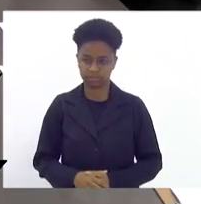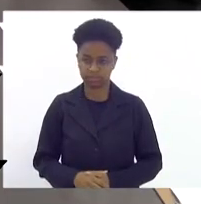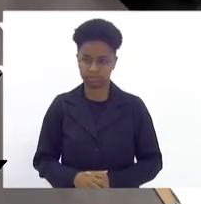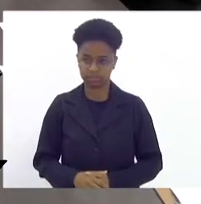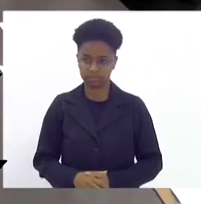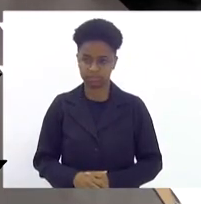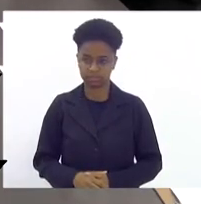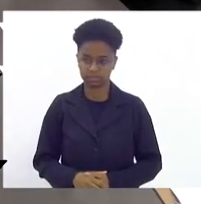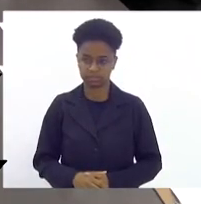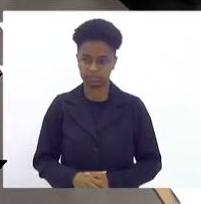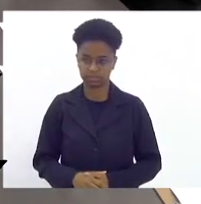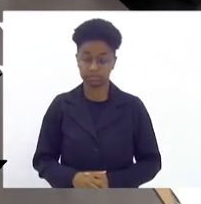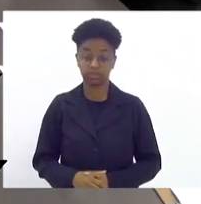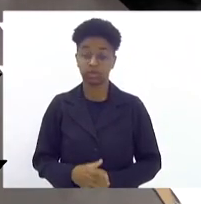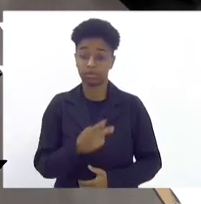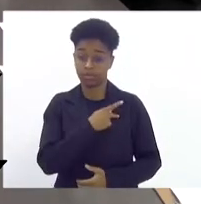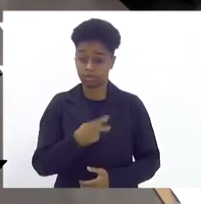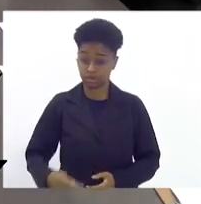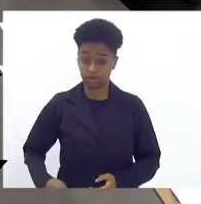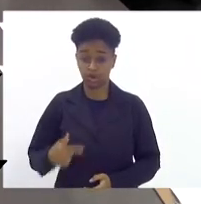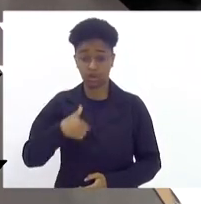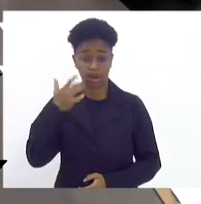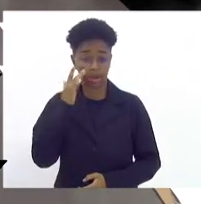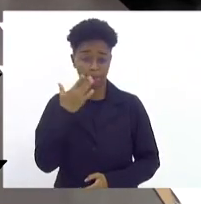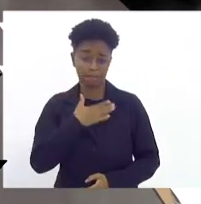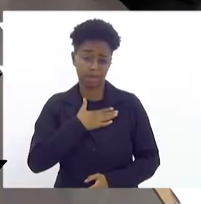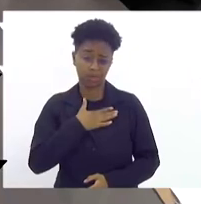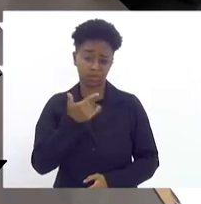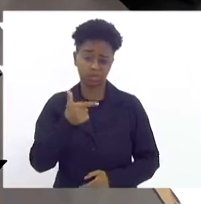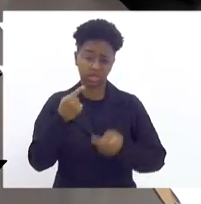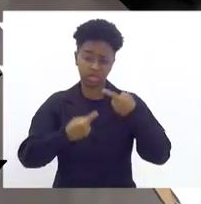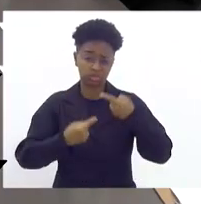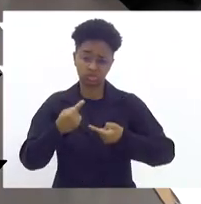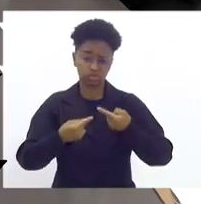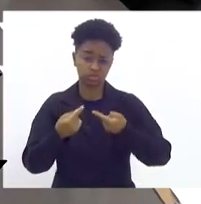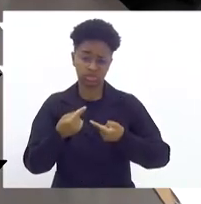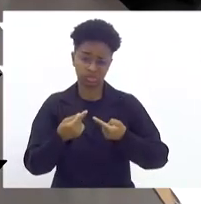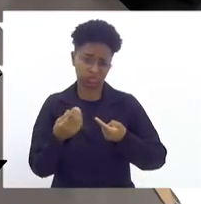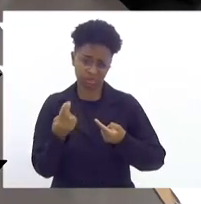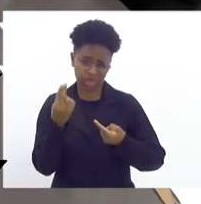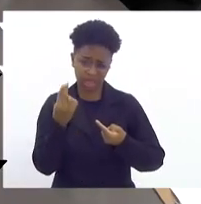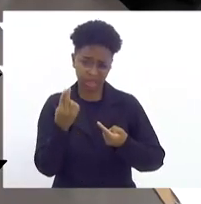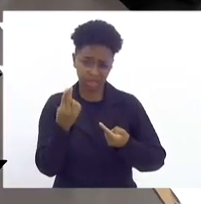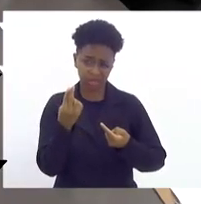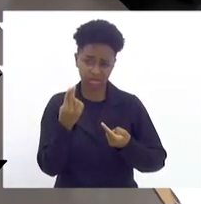acabou. Oi, Vinícius. Senhor presidente, eu acho que os meus não vão gerar tanta discussão. Não tem como.